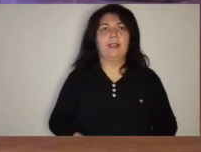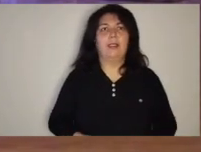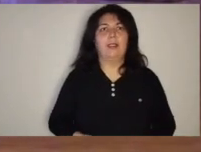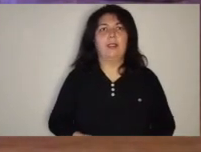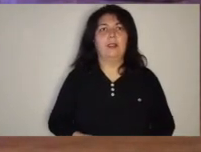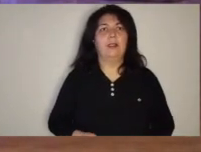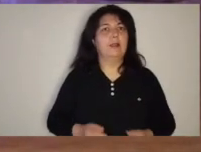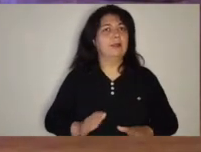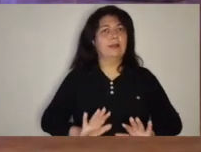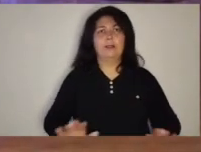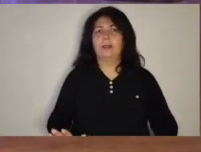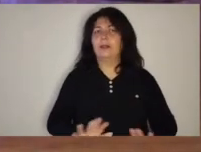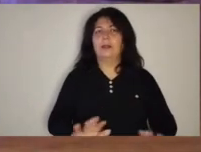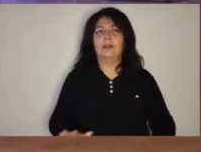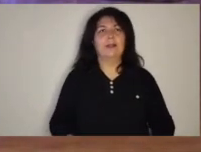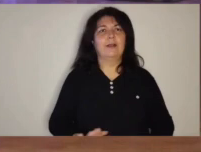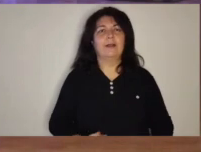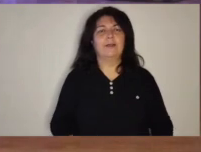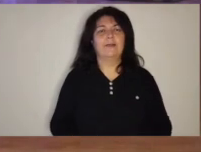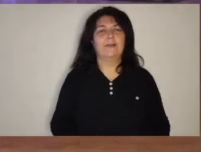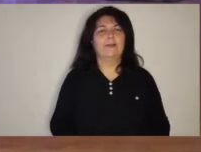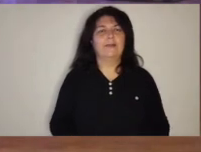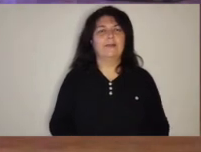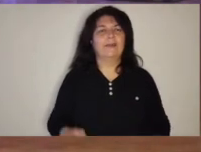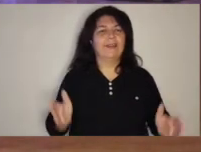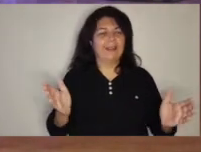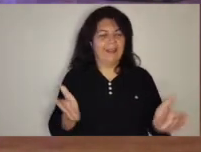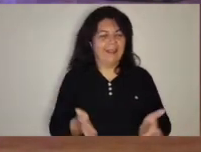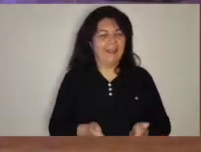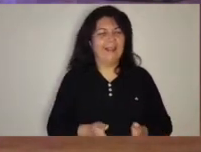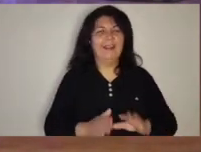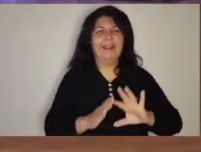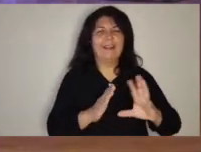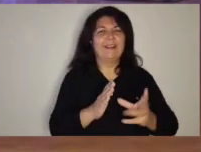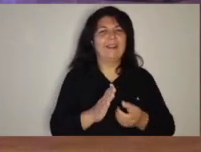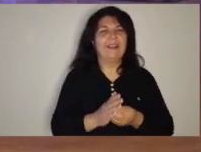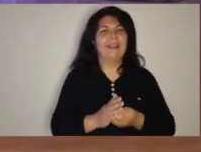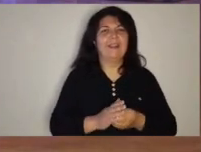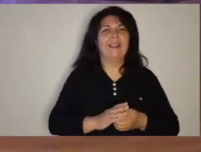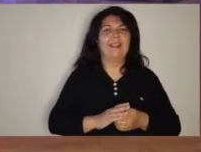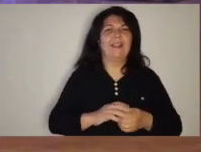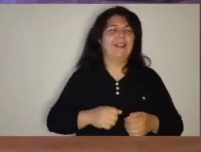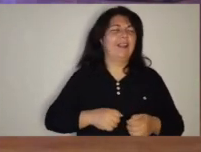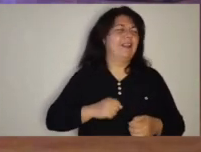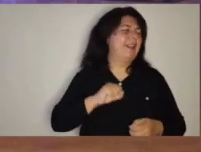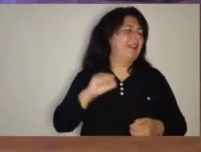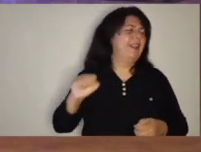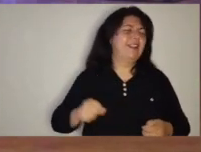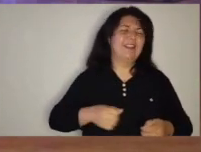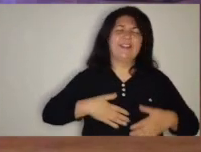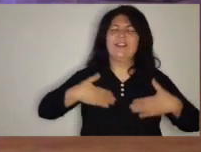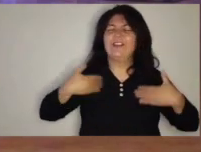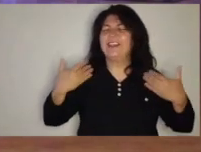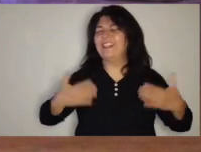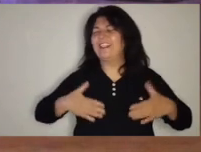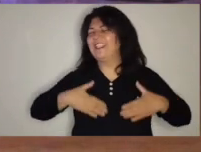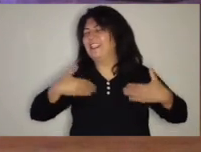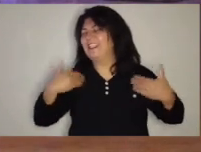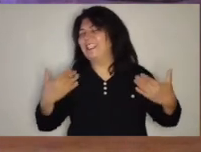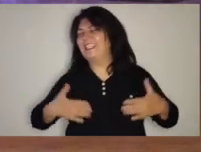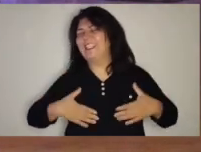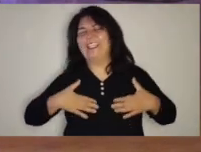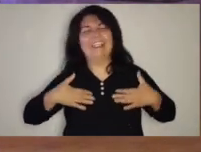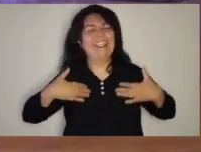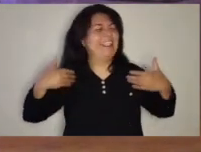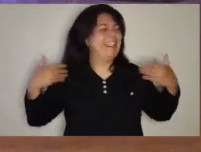quê? Estragando completamente o seu corpo. E você e eu? Não, irmãos. A gente aqui é só o